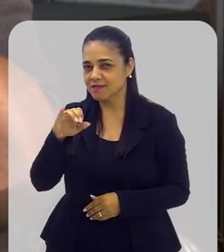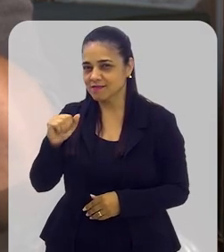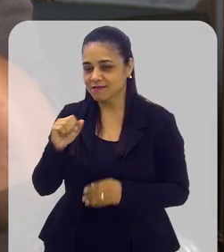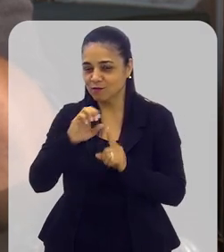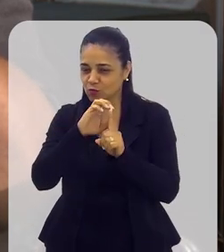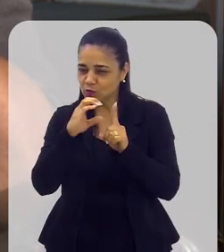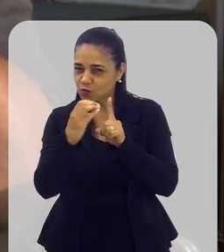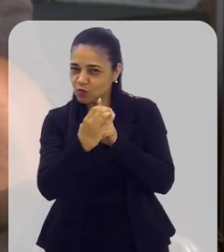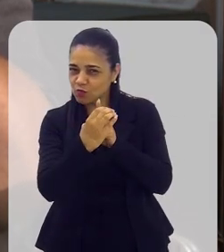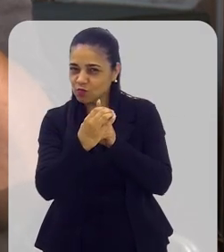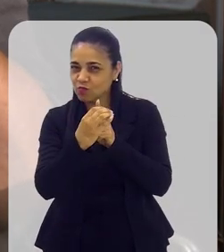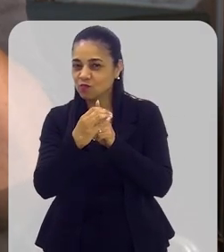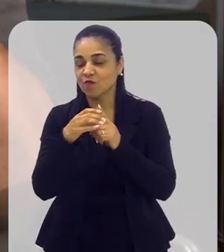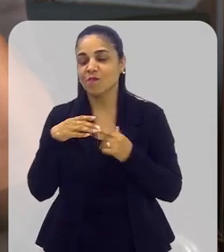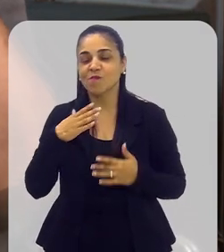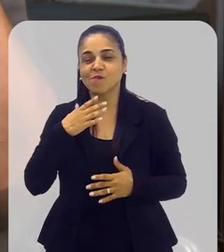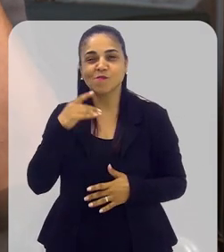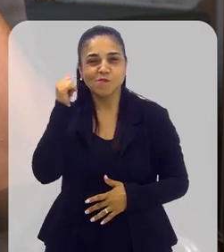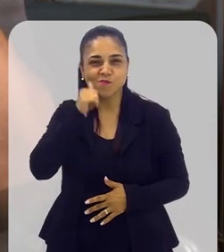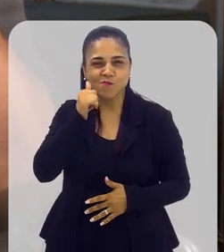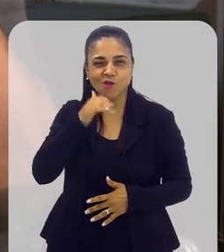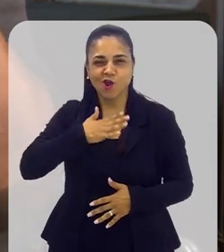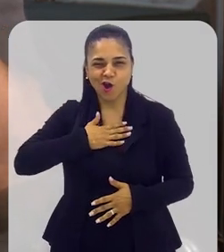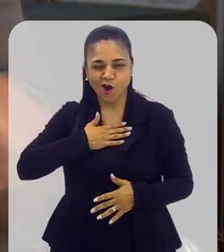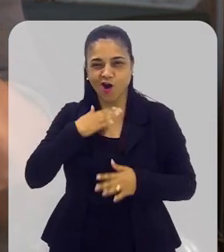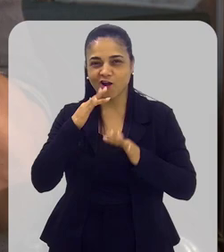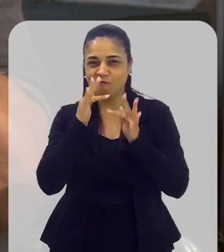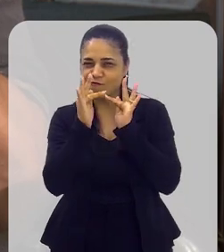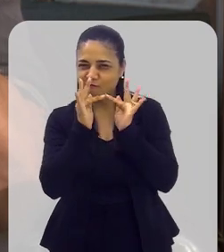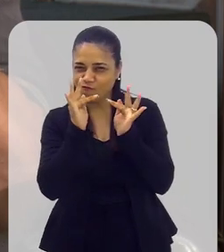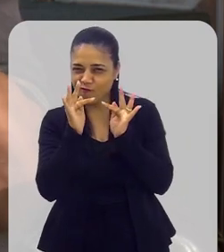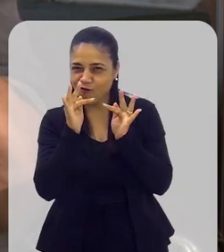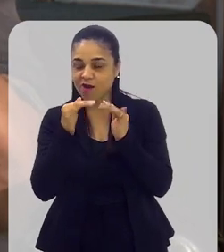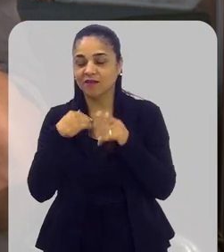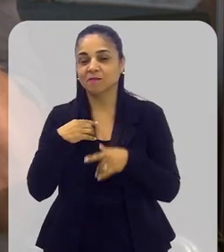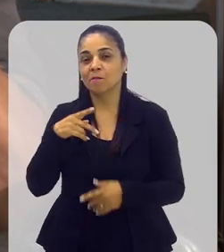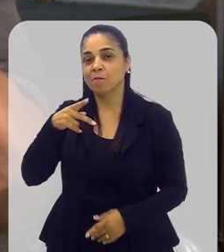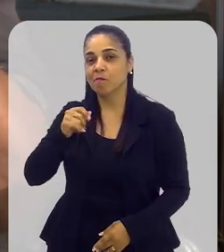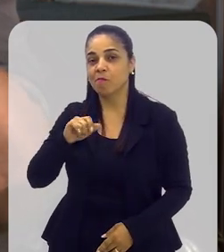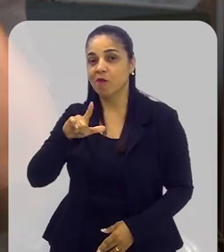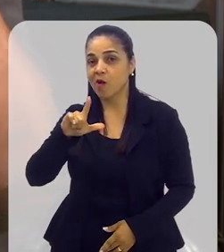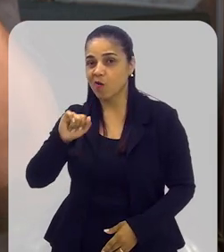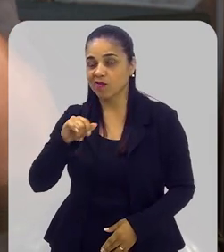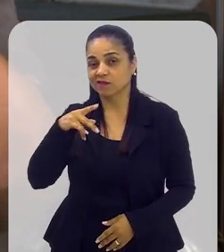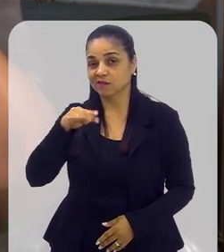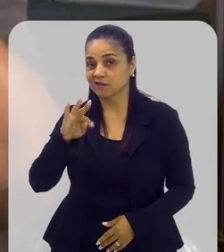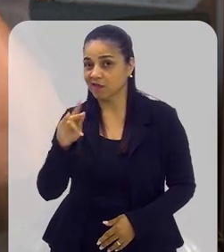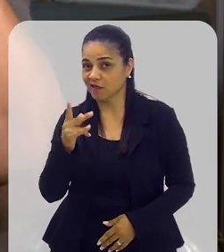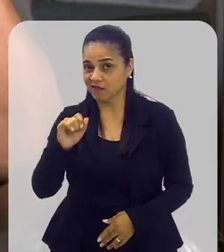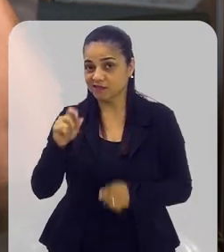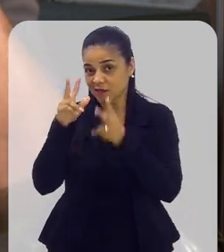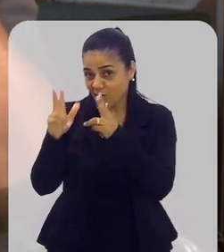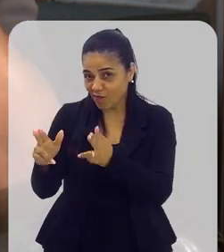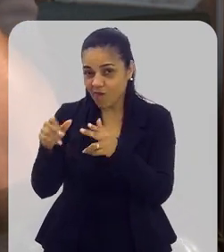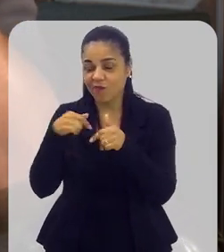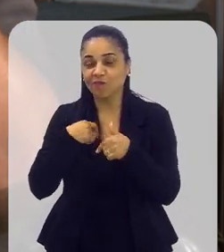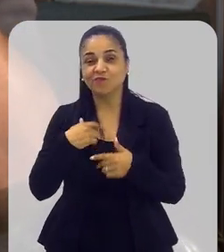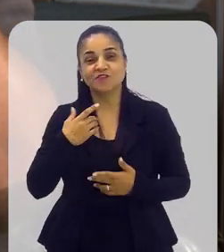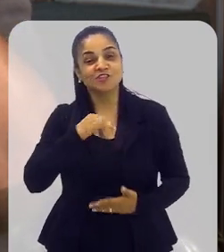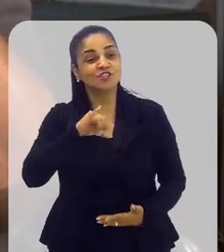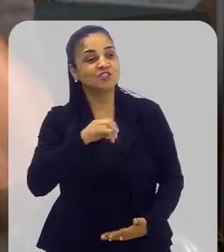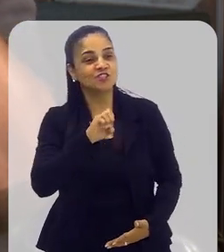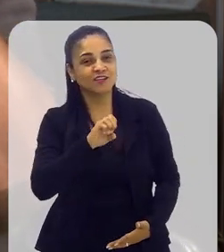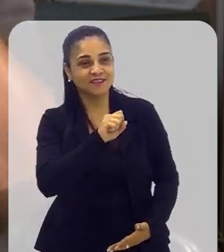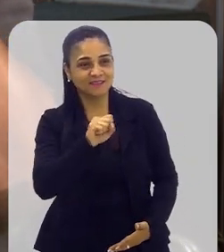roupa daquela lá? Mulher adora uma fofoca. A Paula e a Thaís, é desse jeito. Jéssica, bom demais tê-la